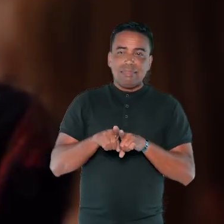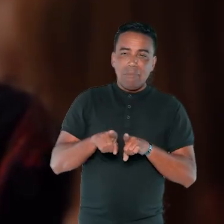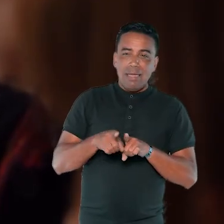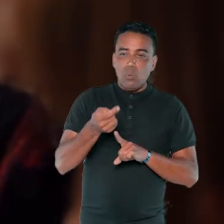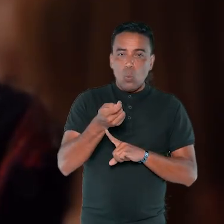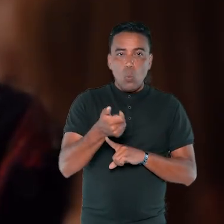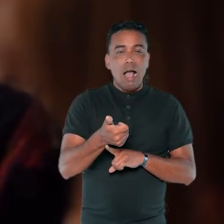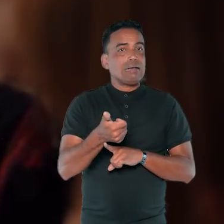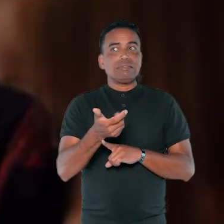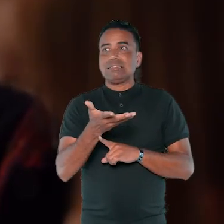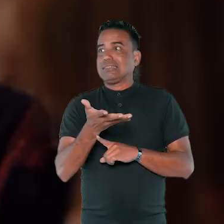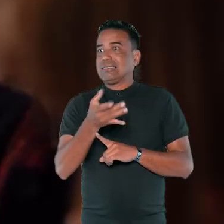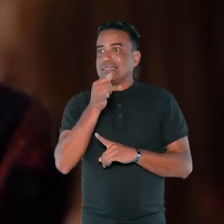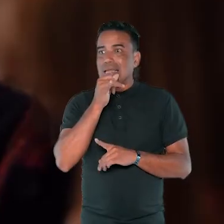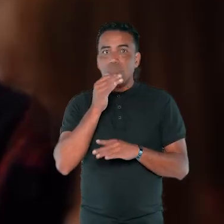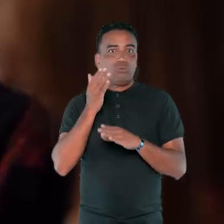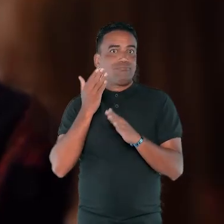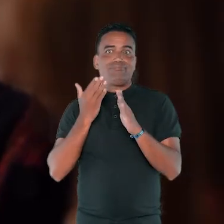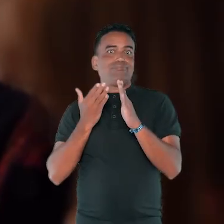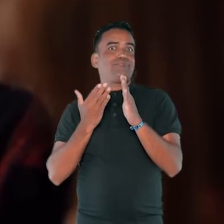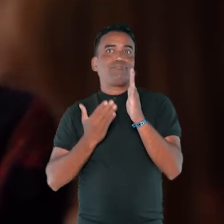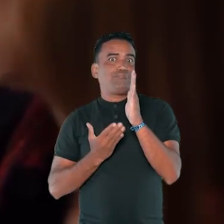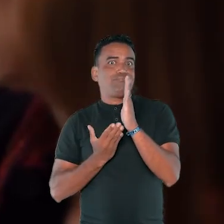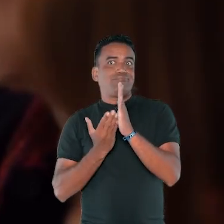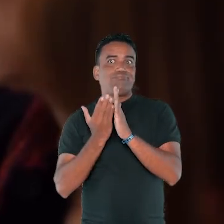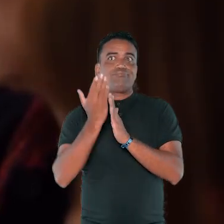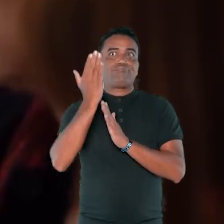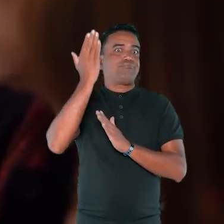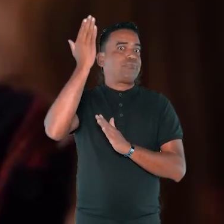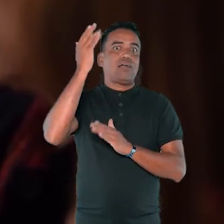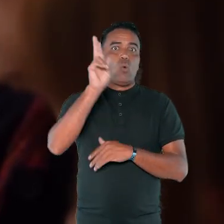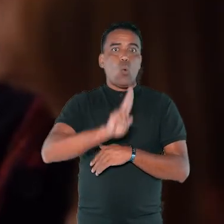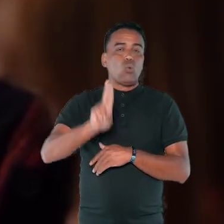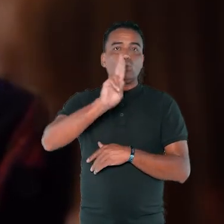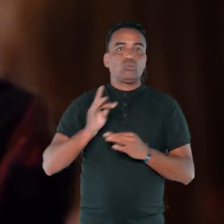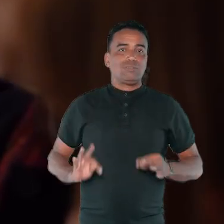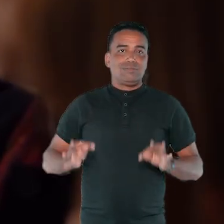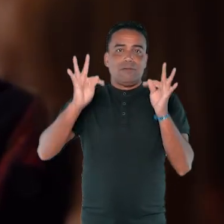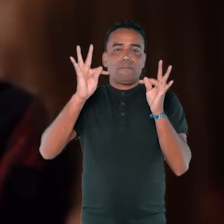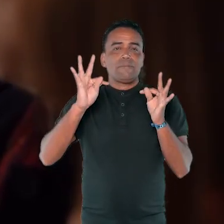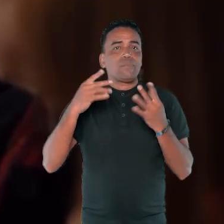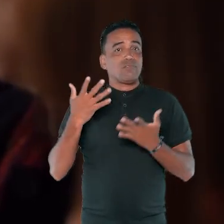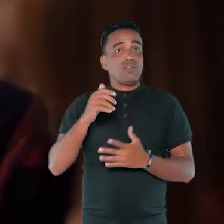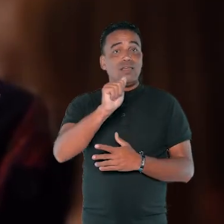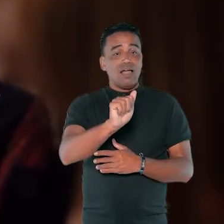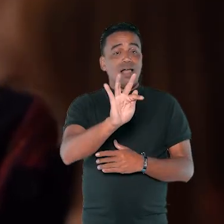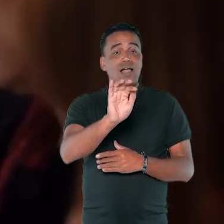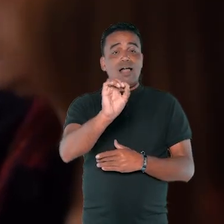quase que intransponível, porque a gente vai num crescendo com o uso das tecnologias. E aí o que o Afonso